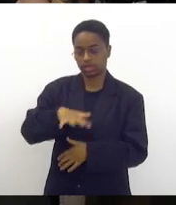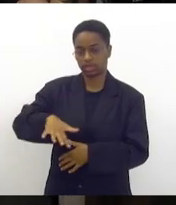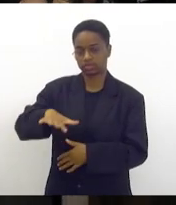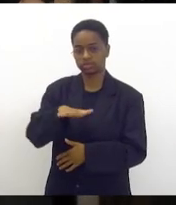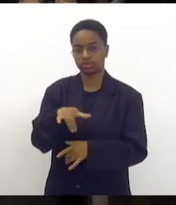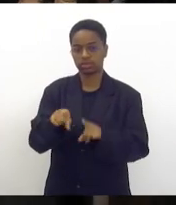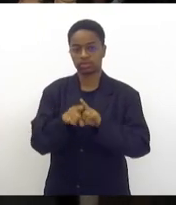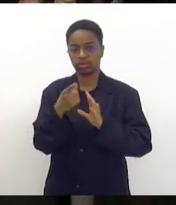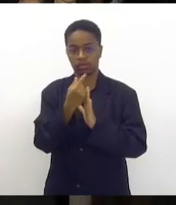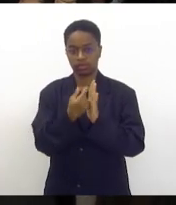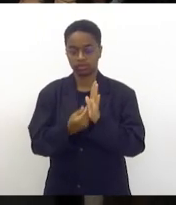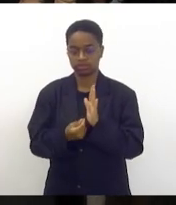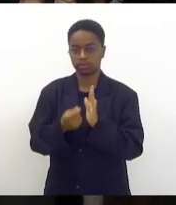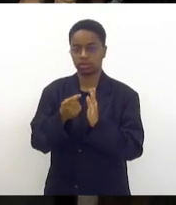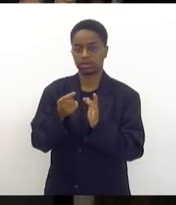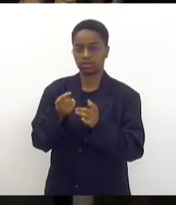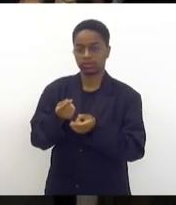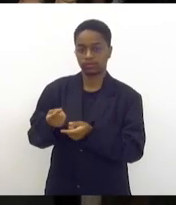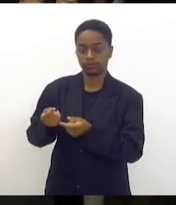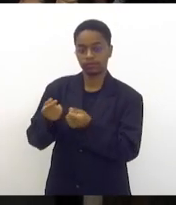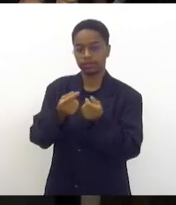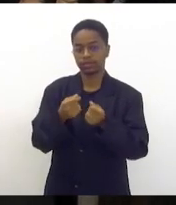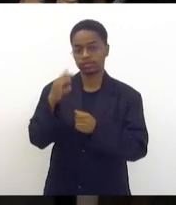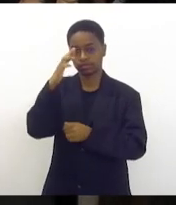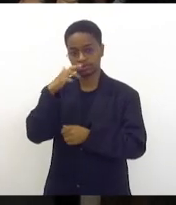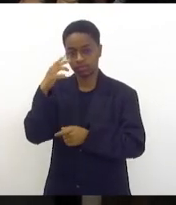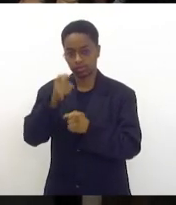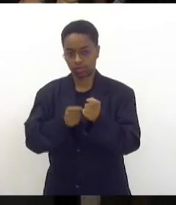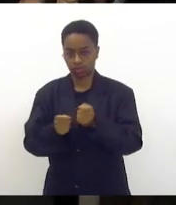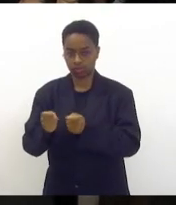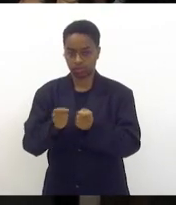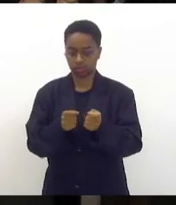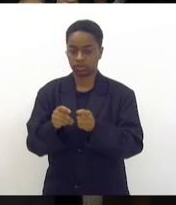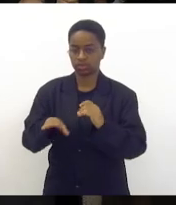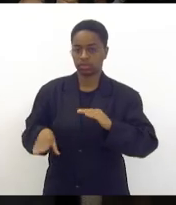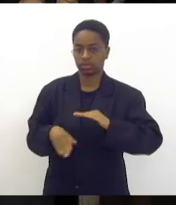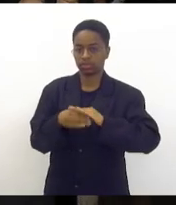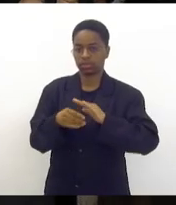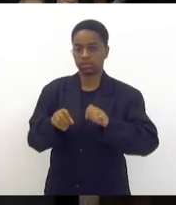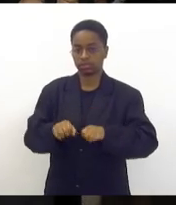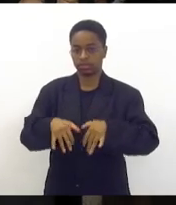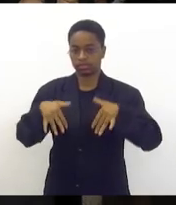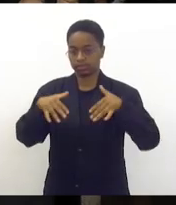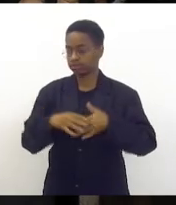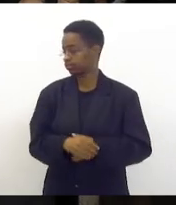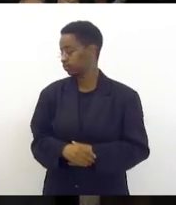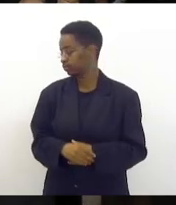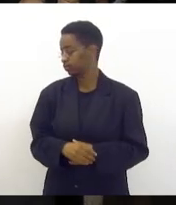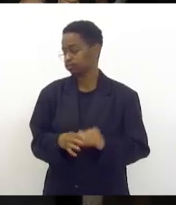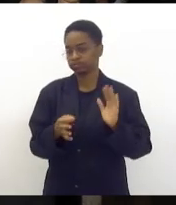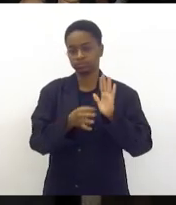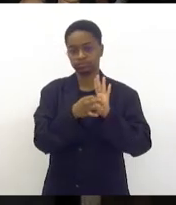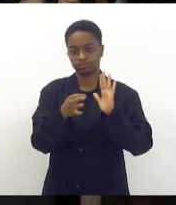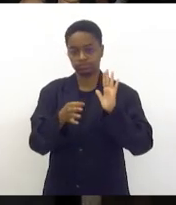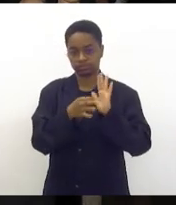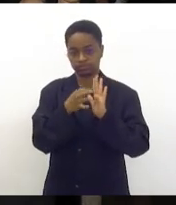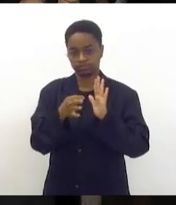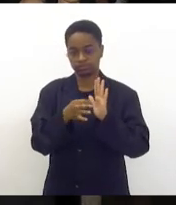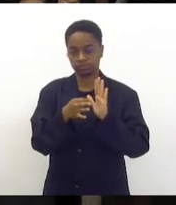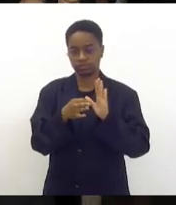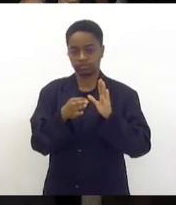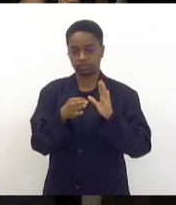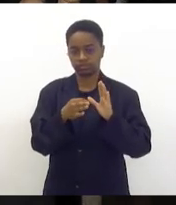e de Orçamento, Finanças, Fiscalização Financeira e Controle, as emendas de plenário. Para emitir parecer